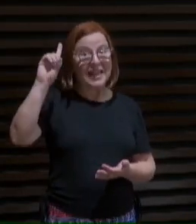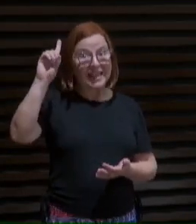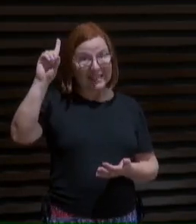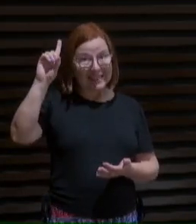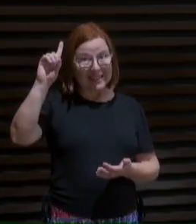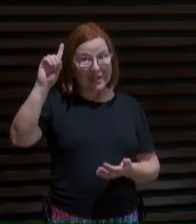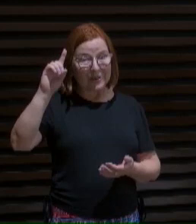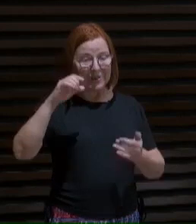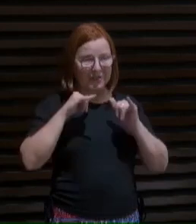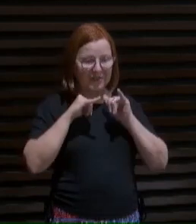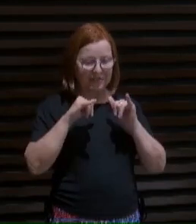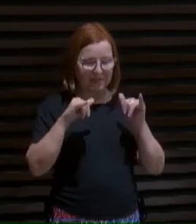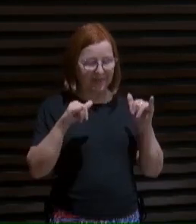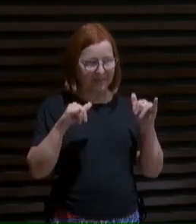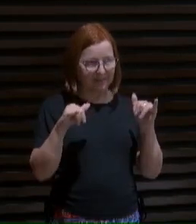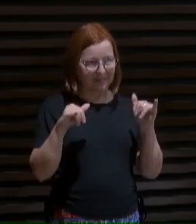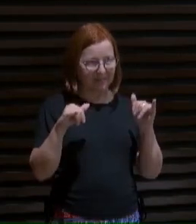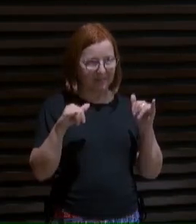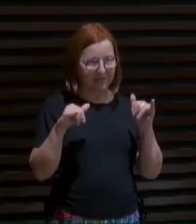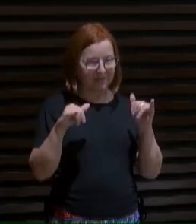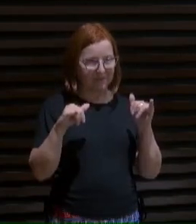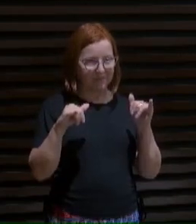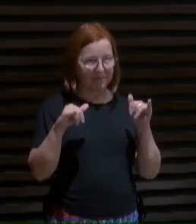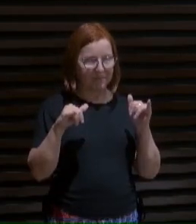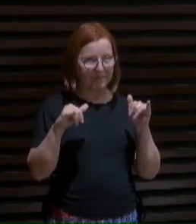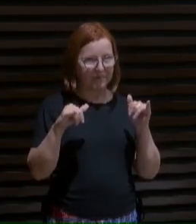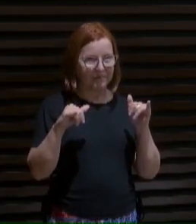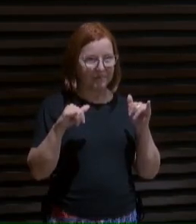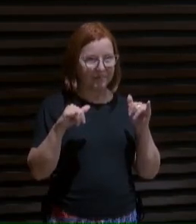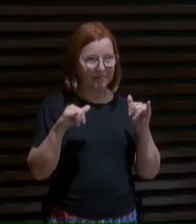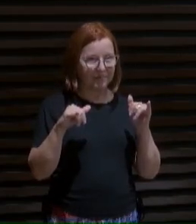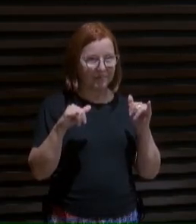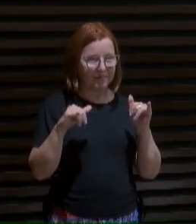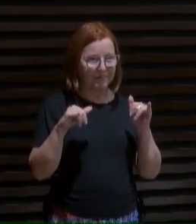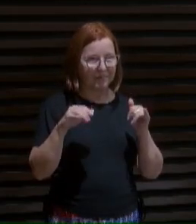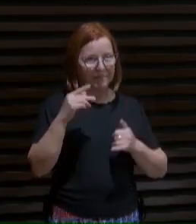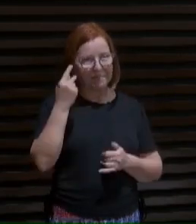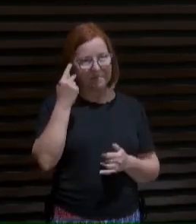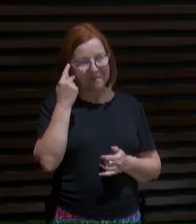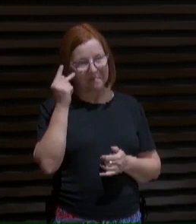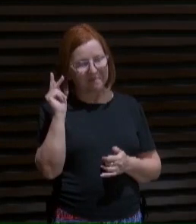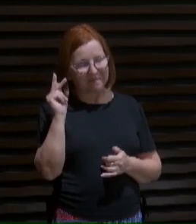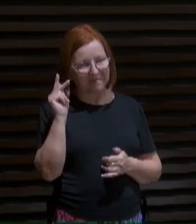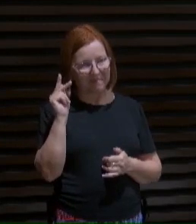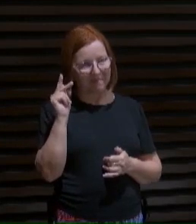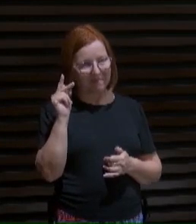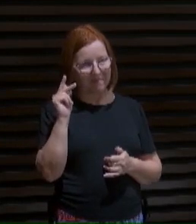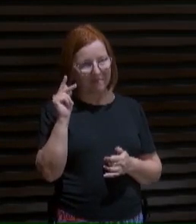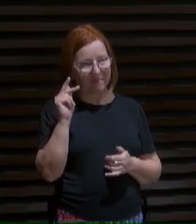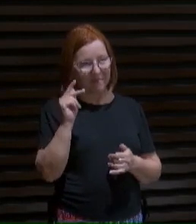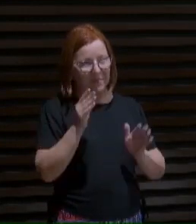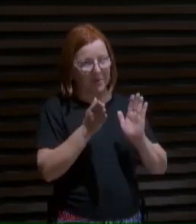com aquele que trouxe a desordem, ou o projeto